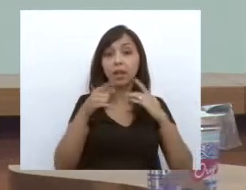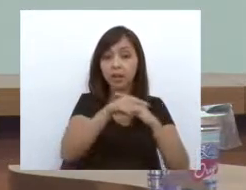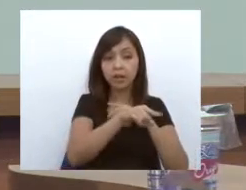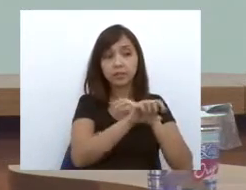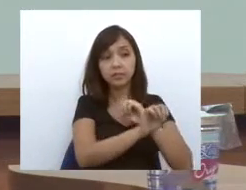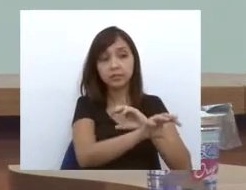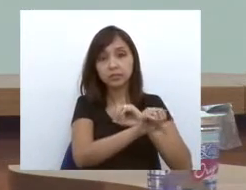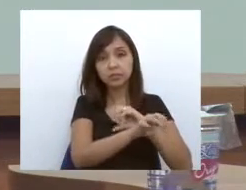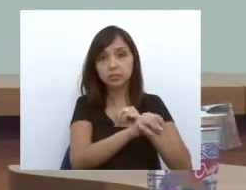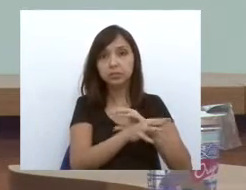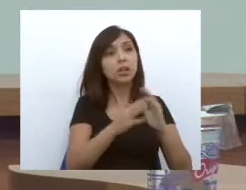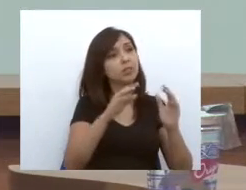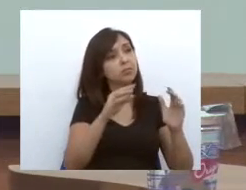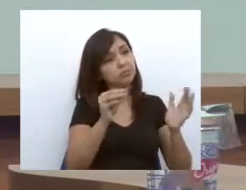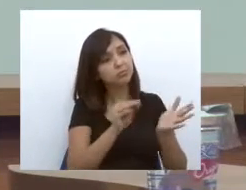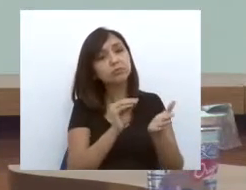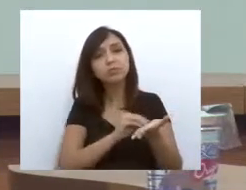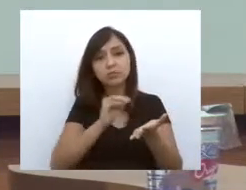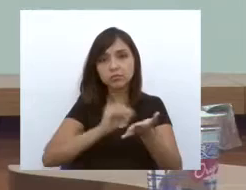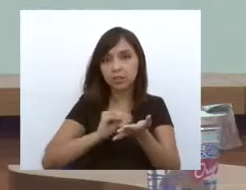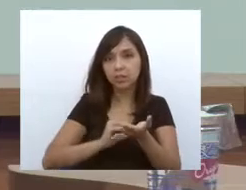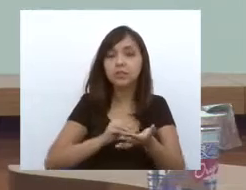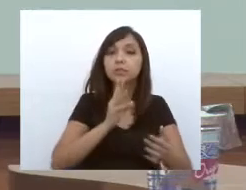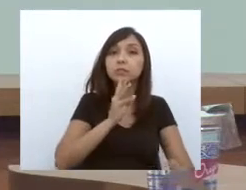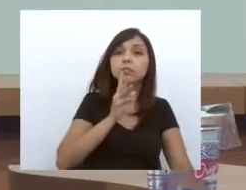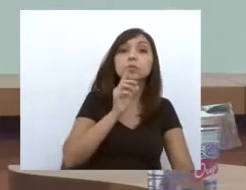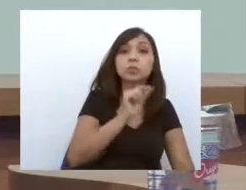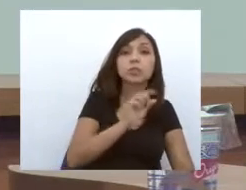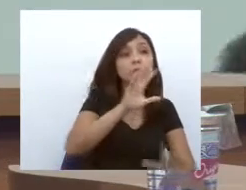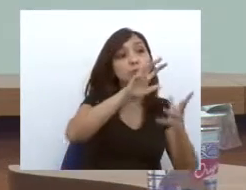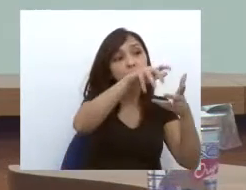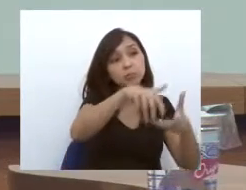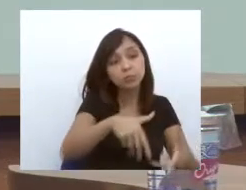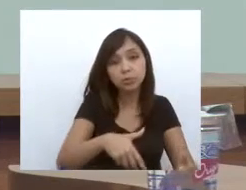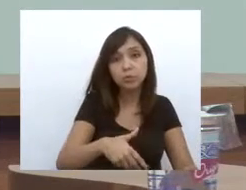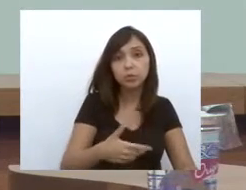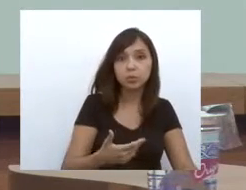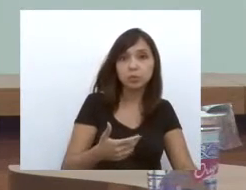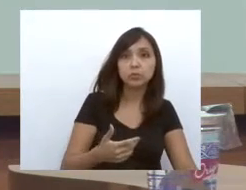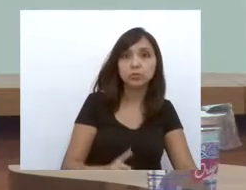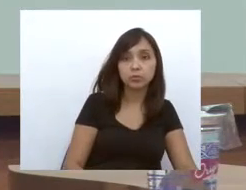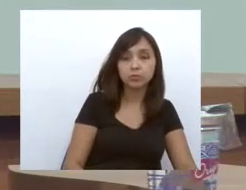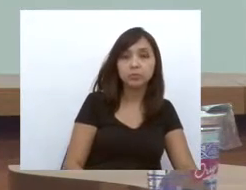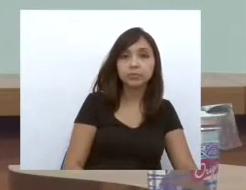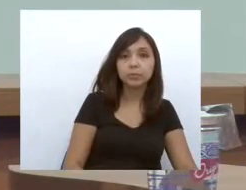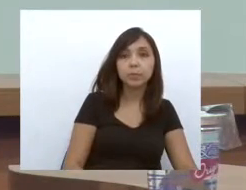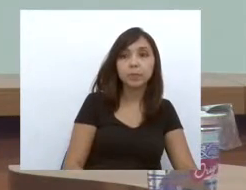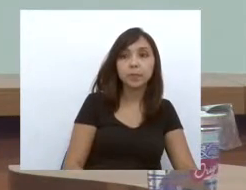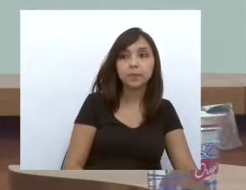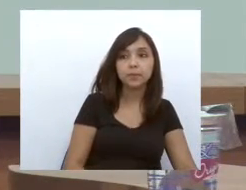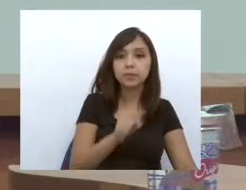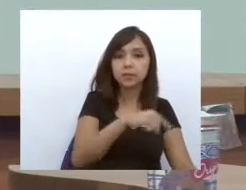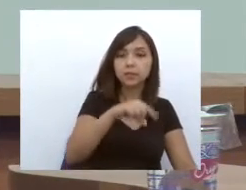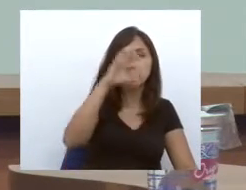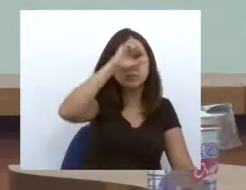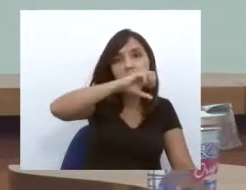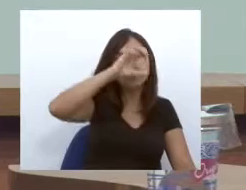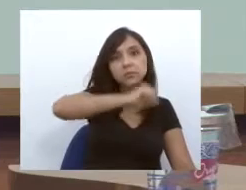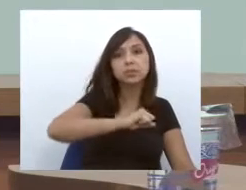são precárias, conhecidas no mundo pelos baixos índices de